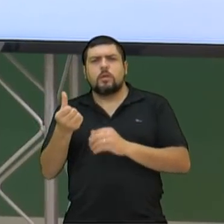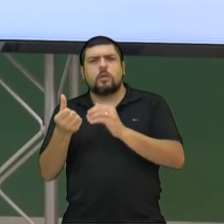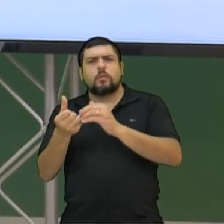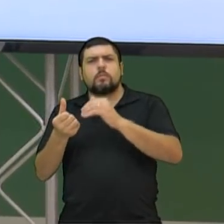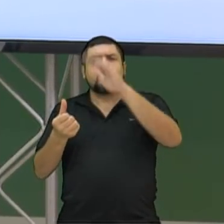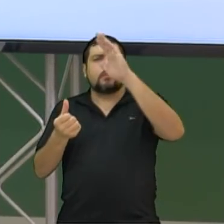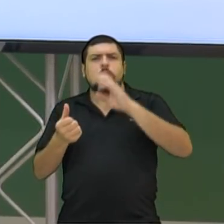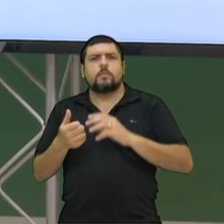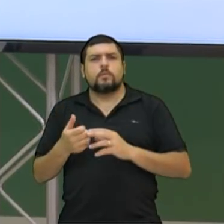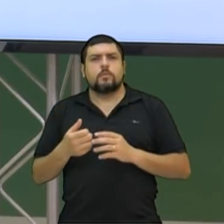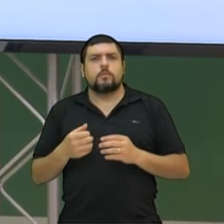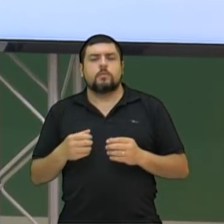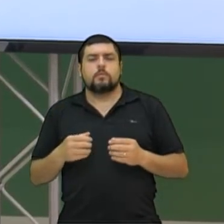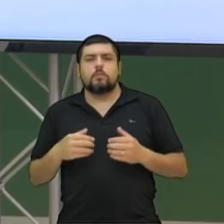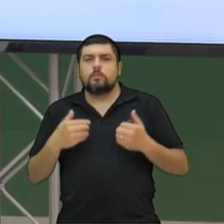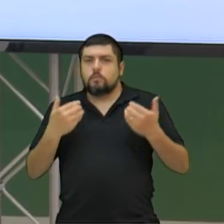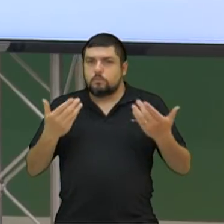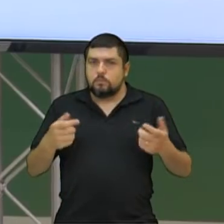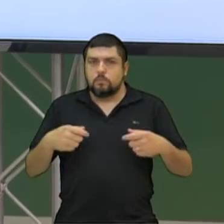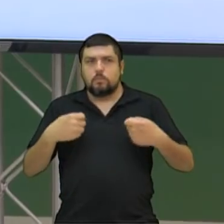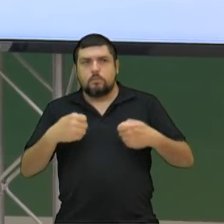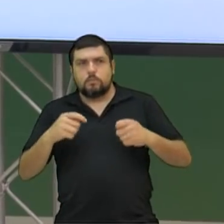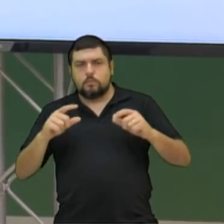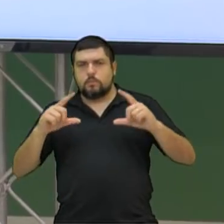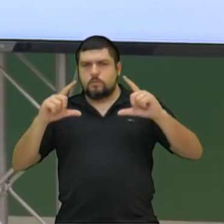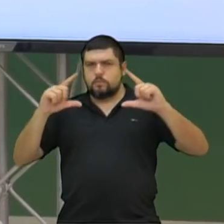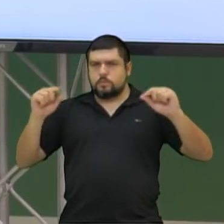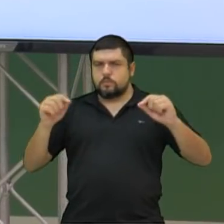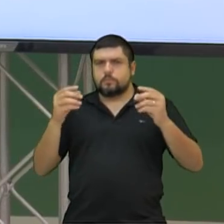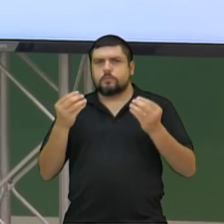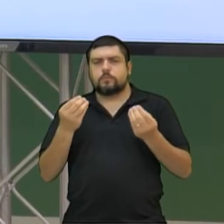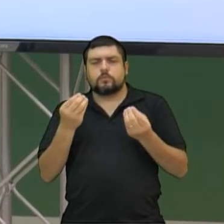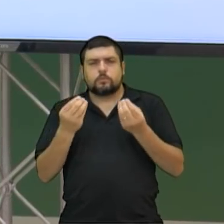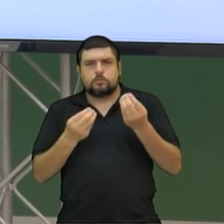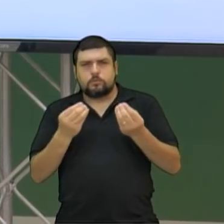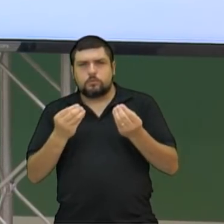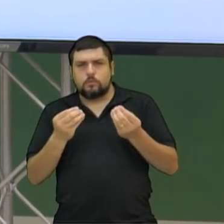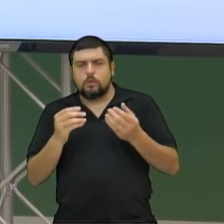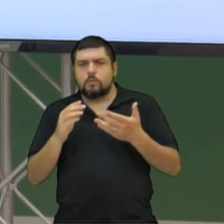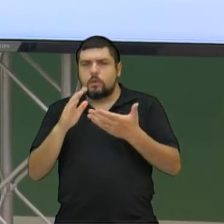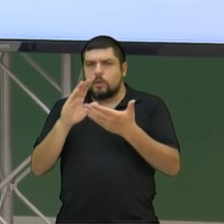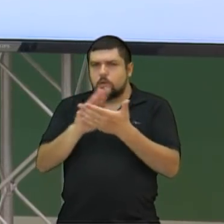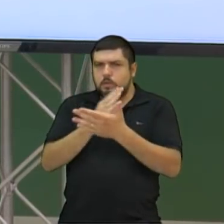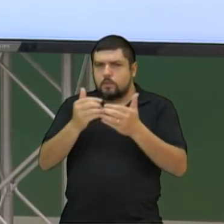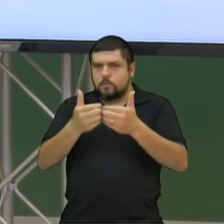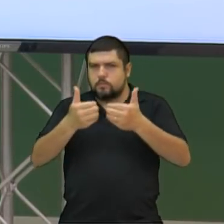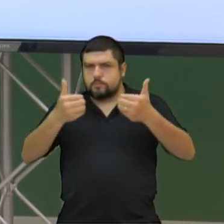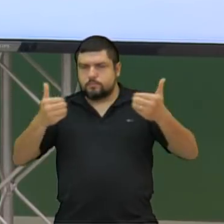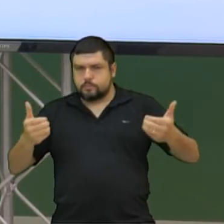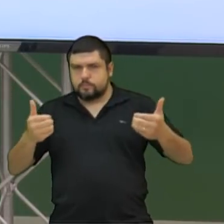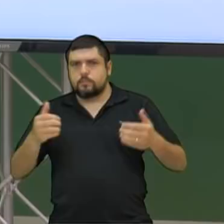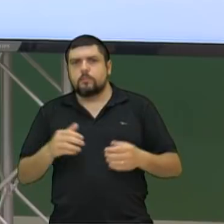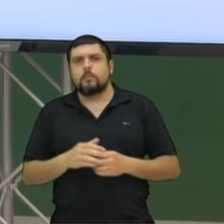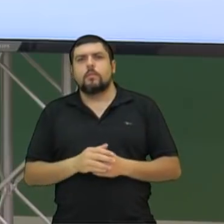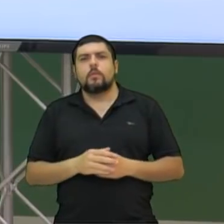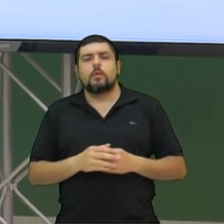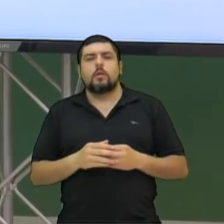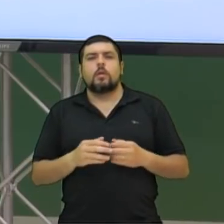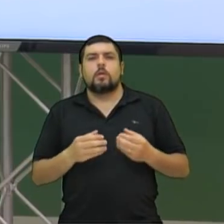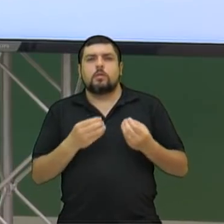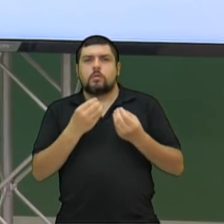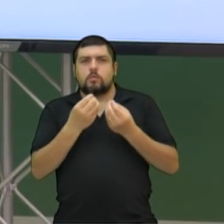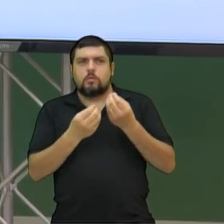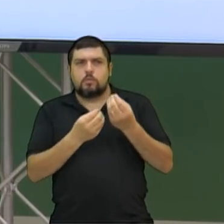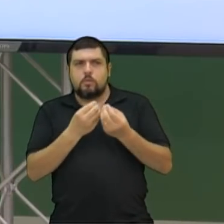preciso resolver a equação, tá? E vou dividir esse problema em duas partes. Eu vou dizer que a função